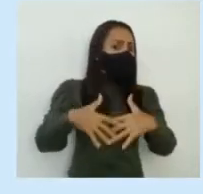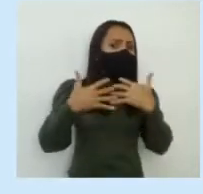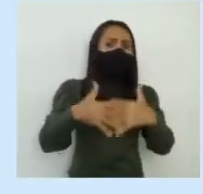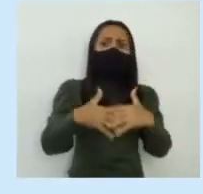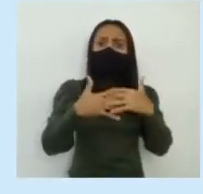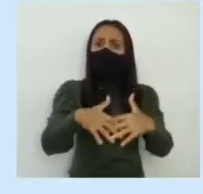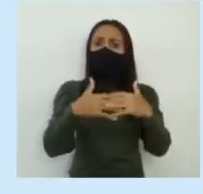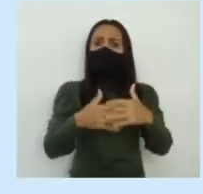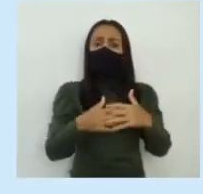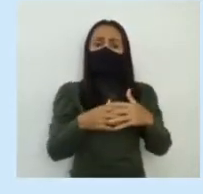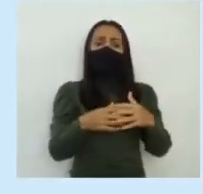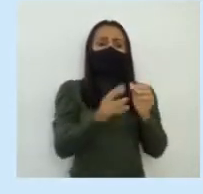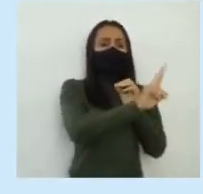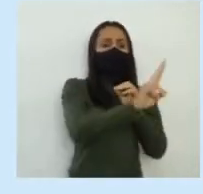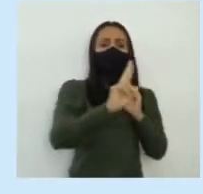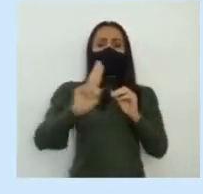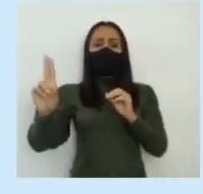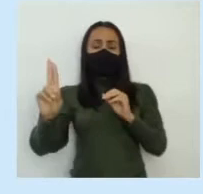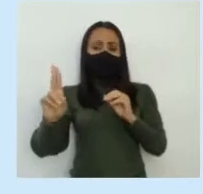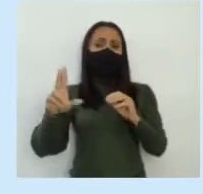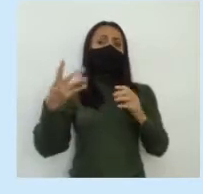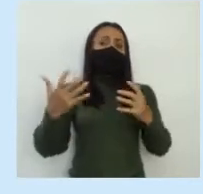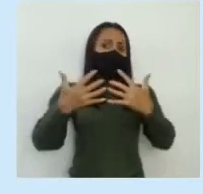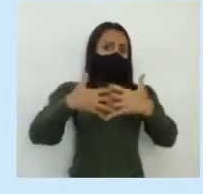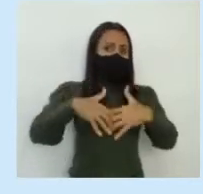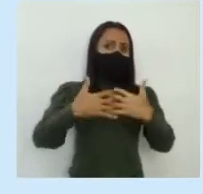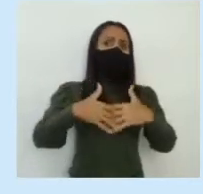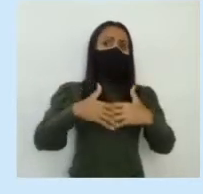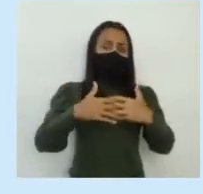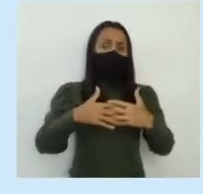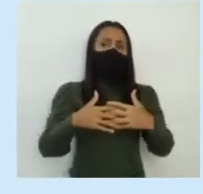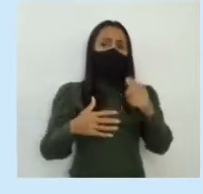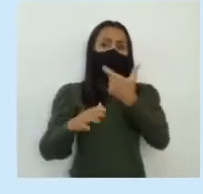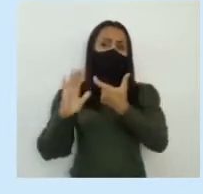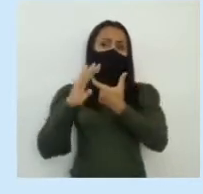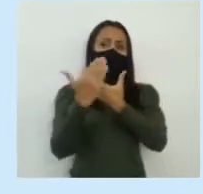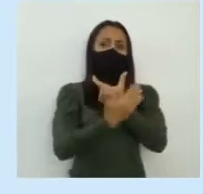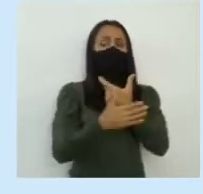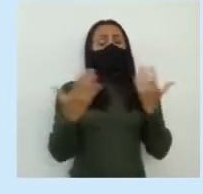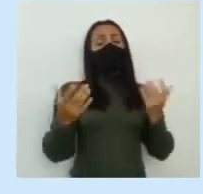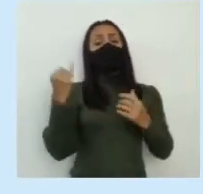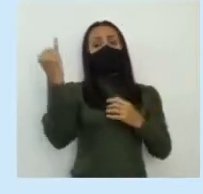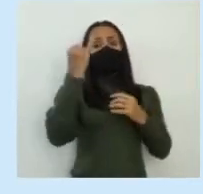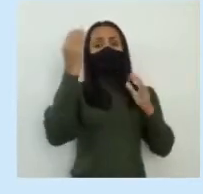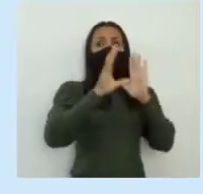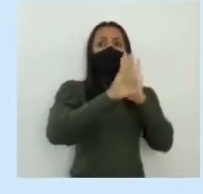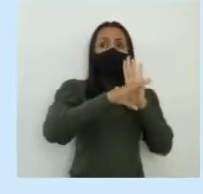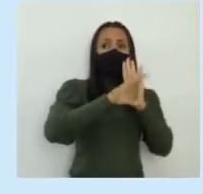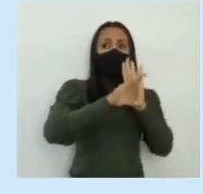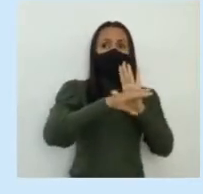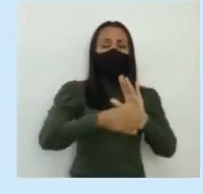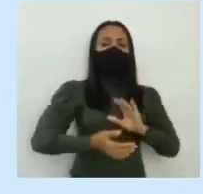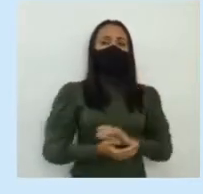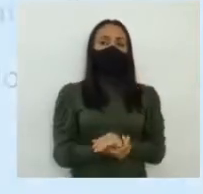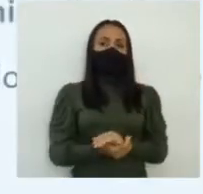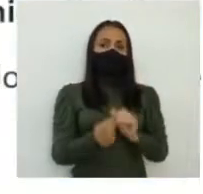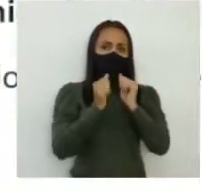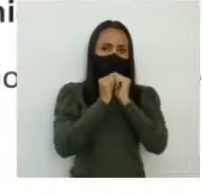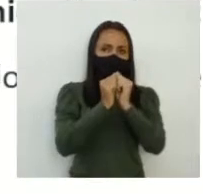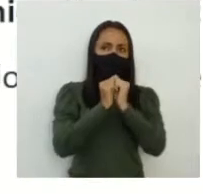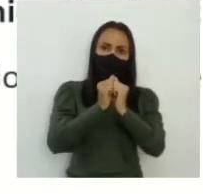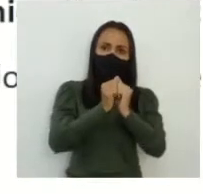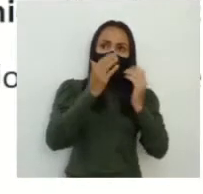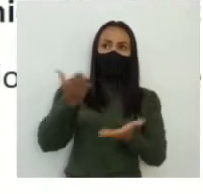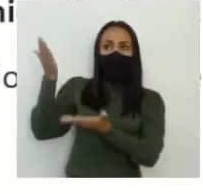nomes, os termos são parecidos, então é interessante a gente conceituar. Então, segundo Vasconcelos, acompanha comigo aqui no